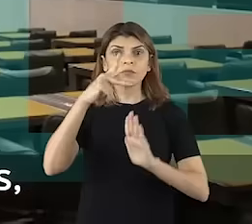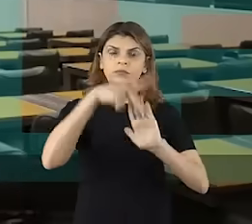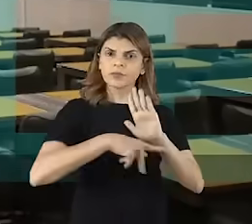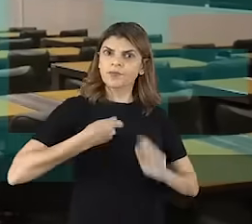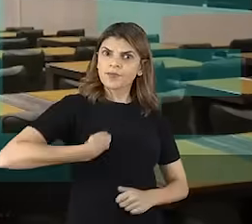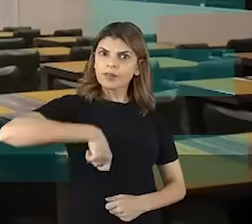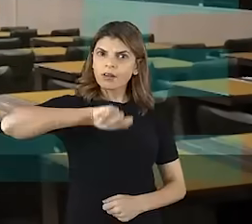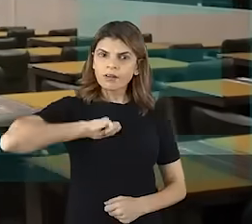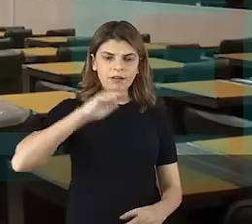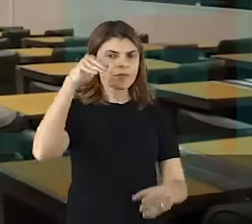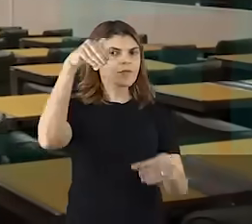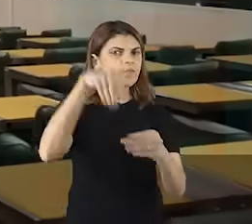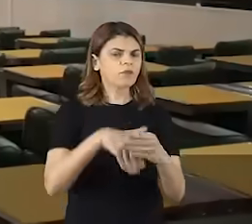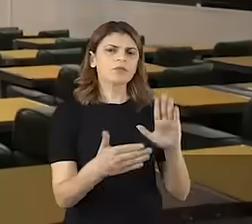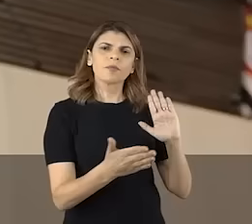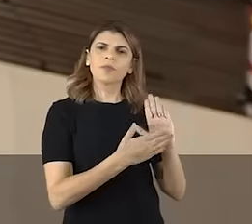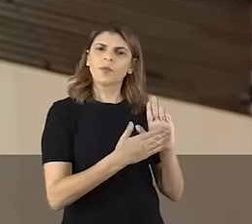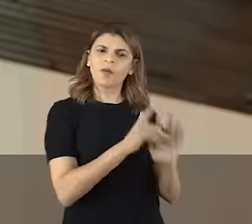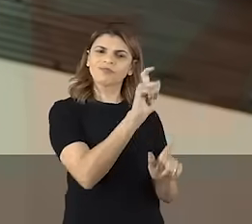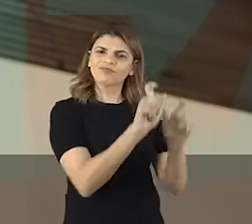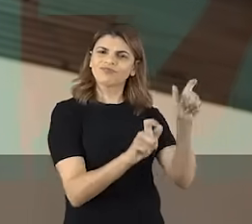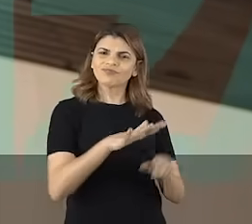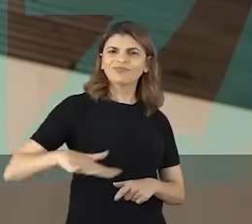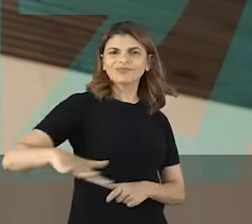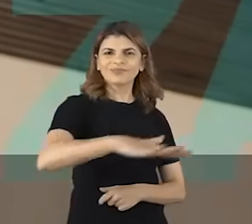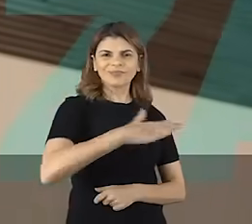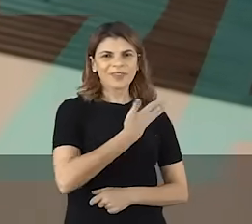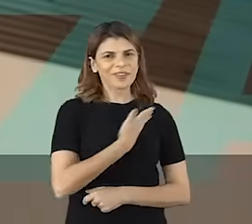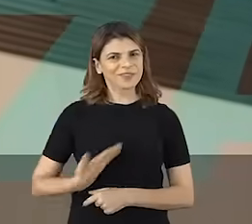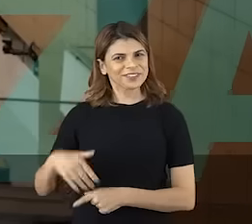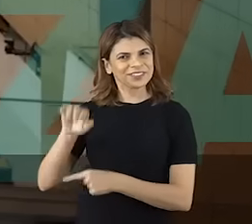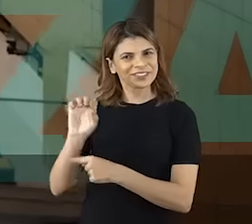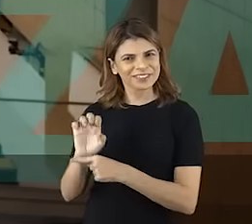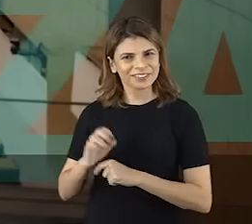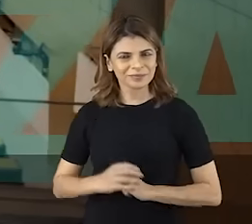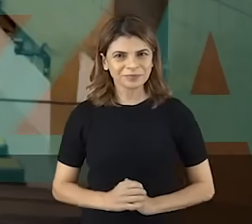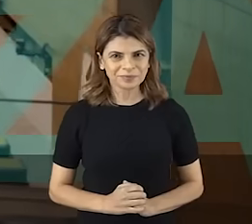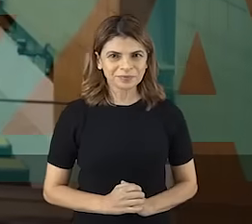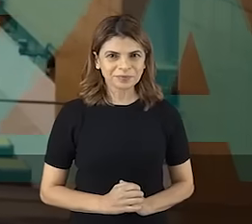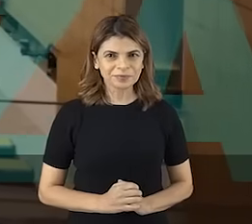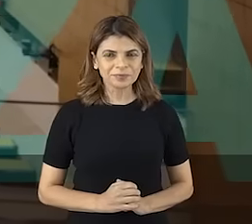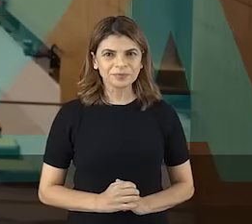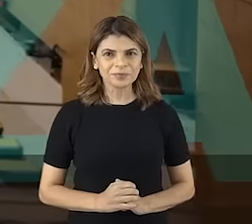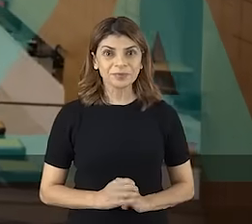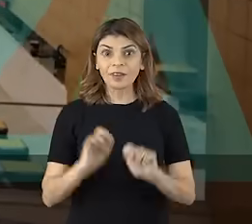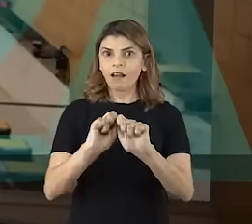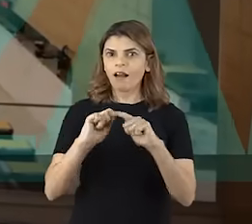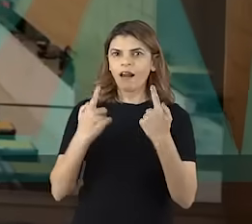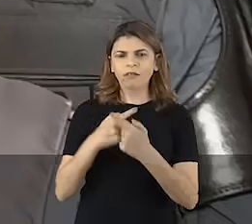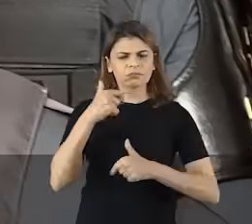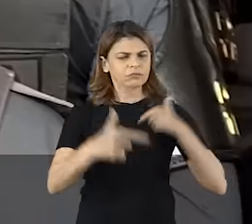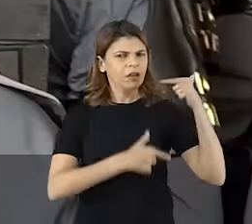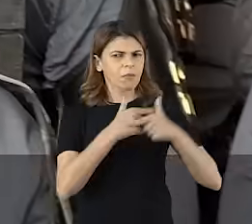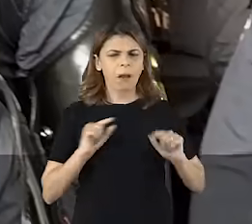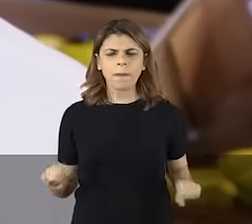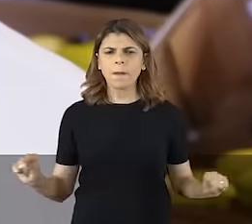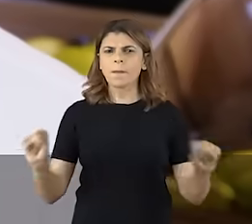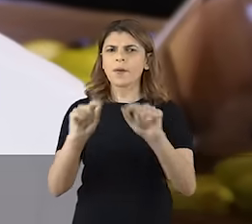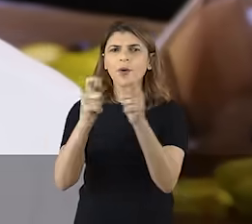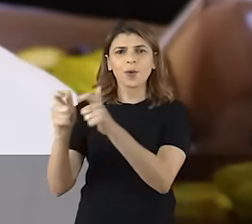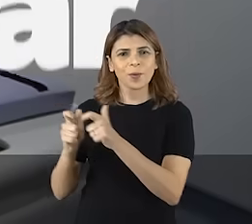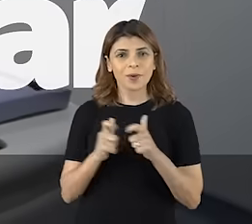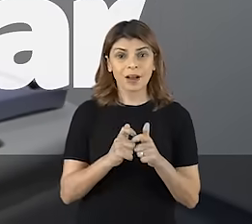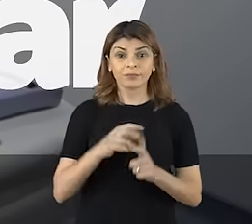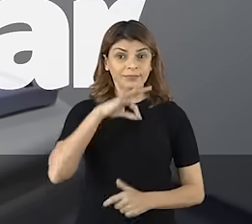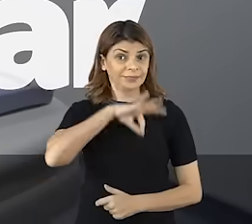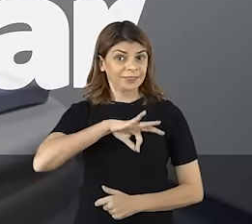aprovam projetos, fiscalizam e votam as propostas dos parlamentares e do governo do estado. O trabalho da Alesc está